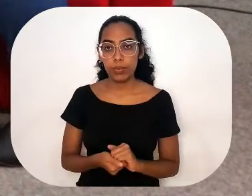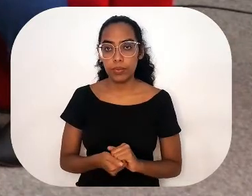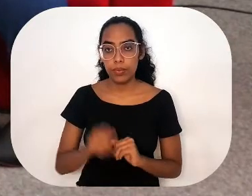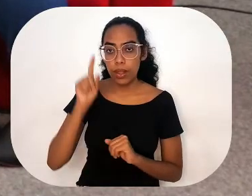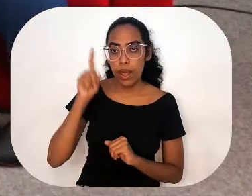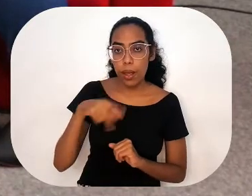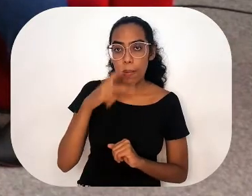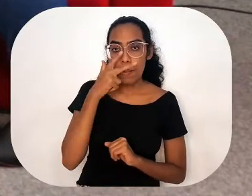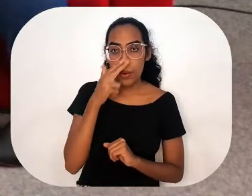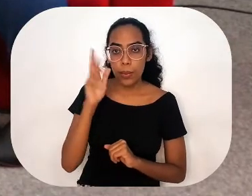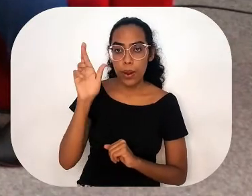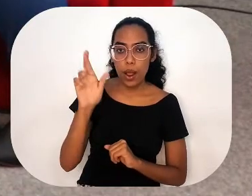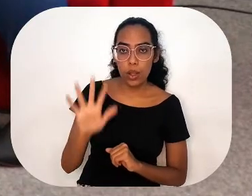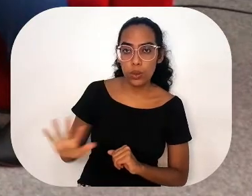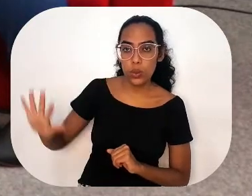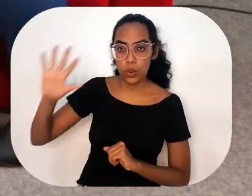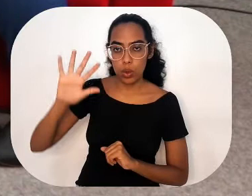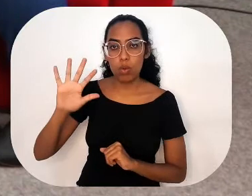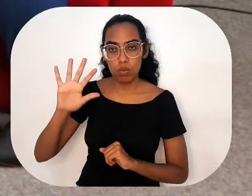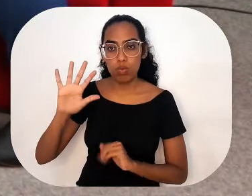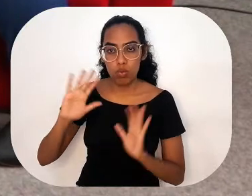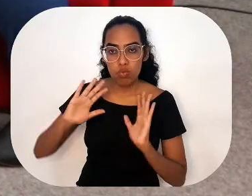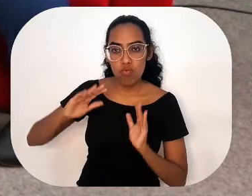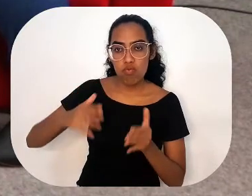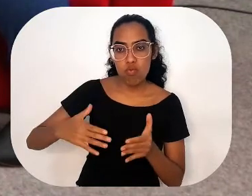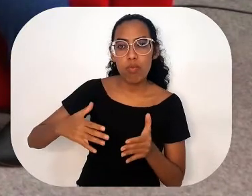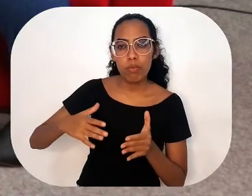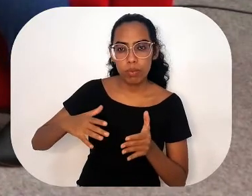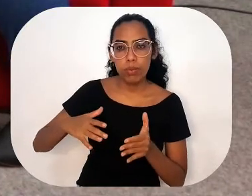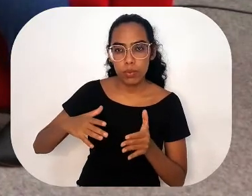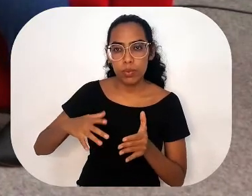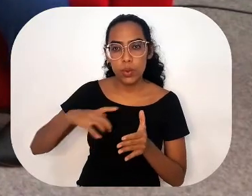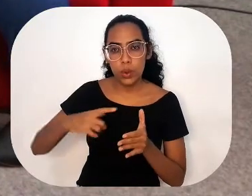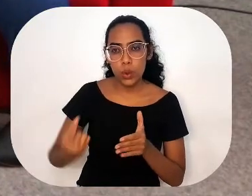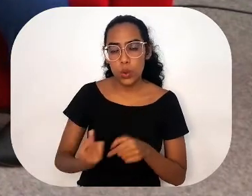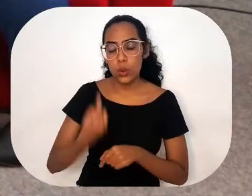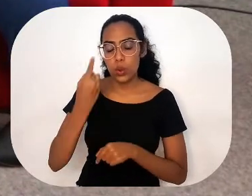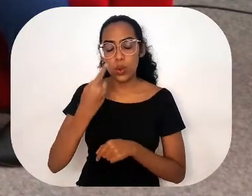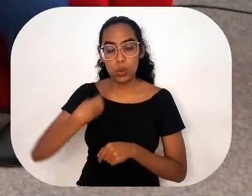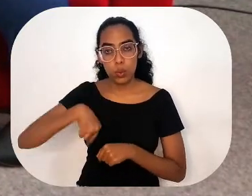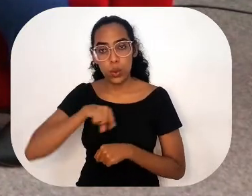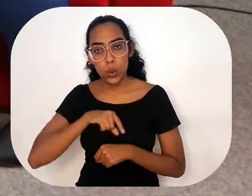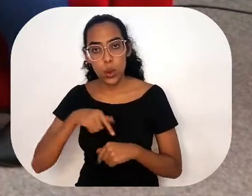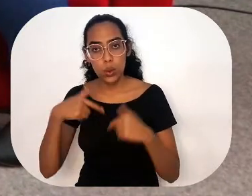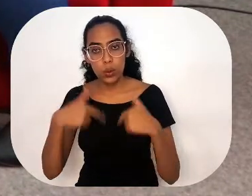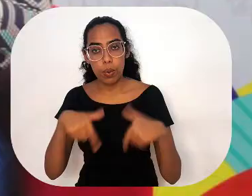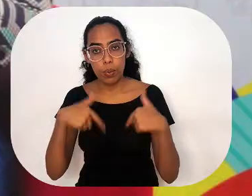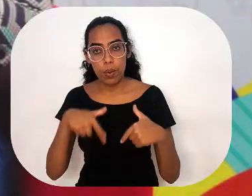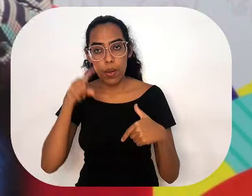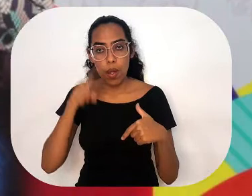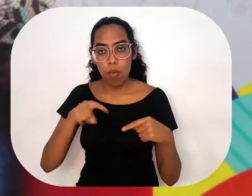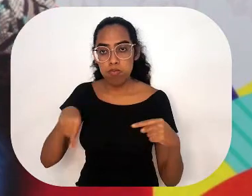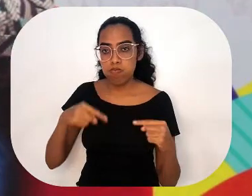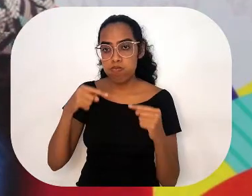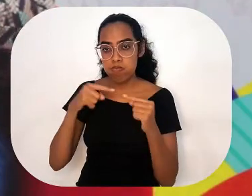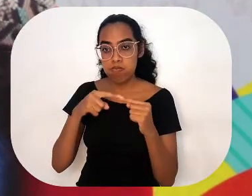Raquel pertence a esse quadro regionalista eu acho que se deu muita em fazia isso nos estudos literários e eu acho que os nossos